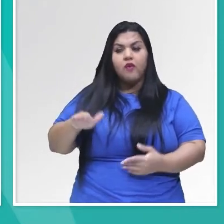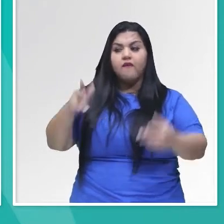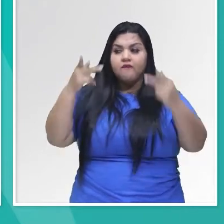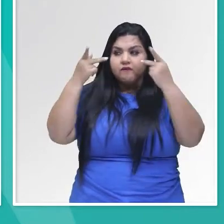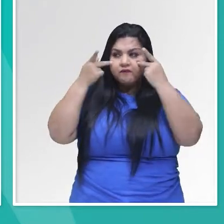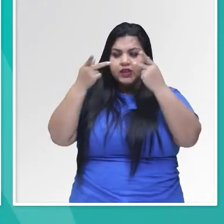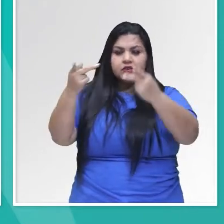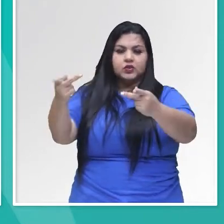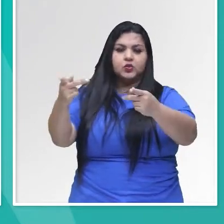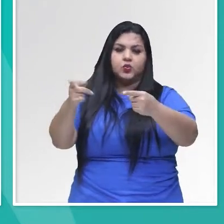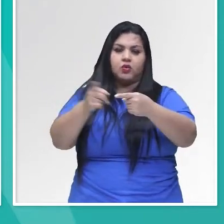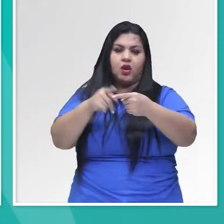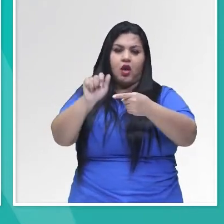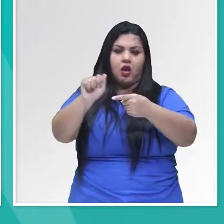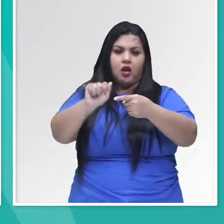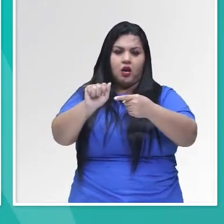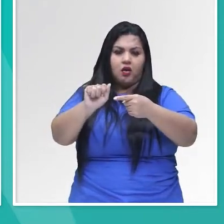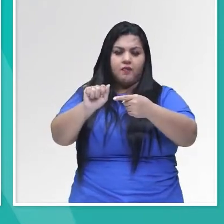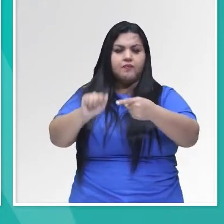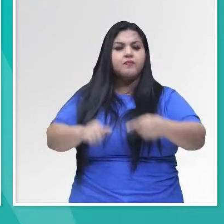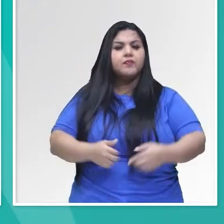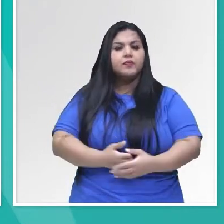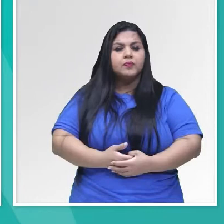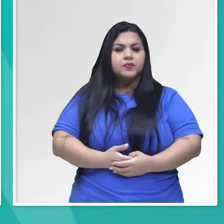visitou. Percebeu?